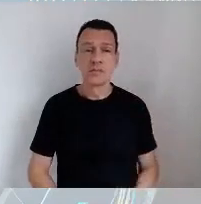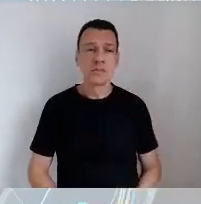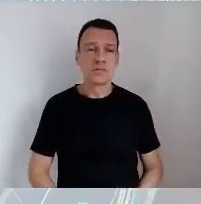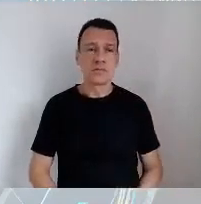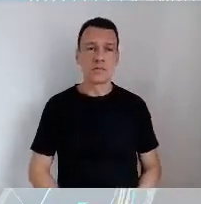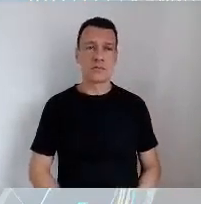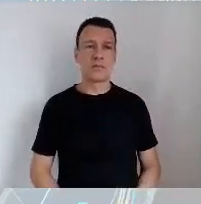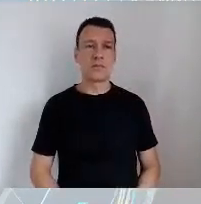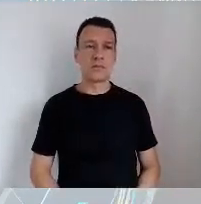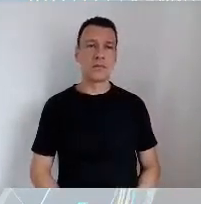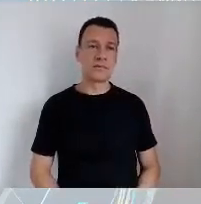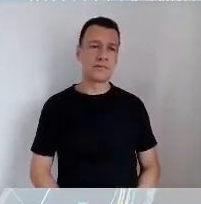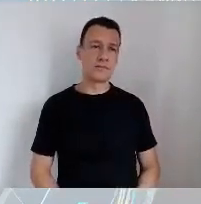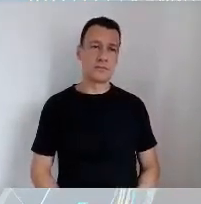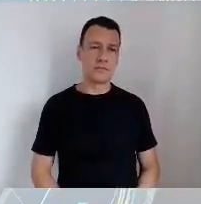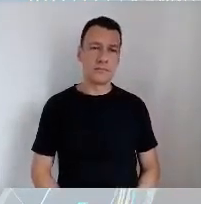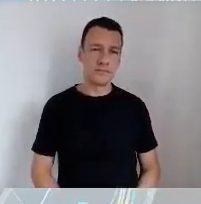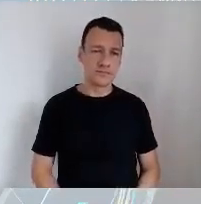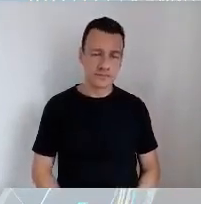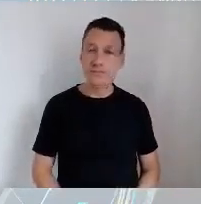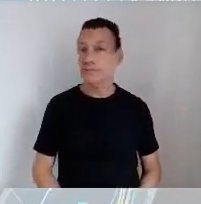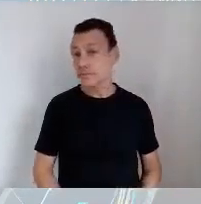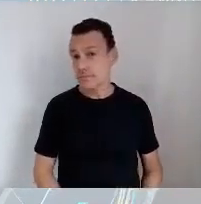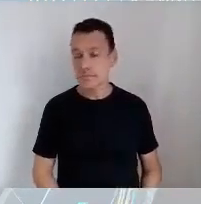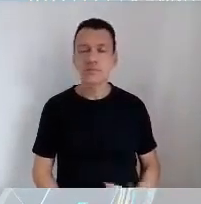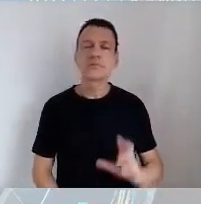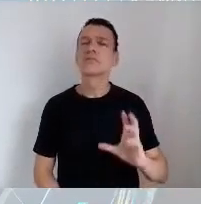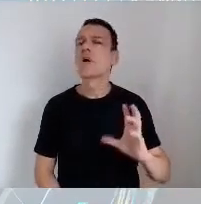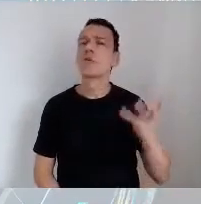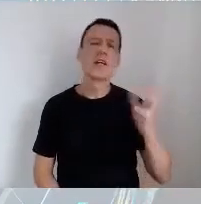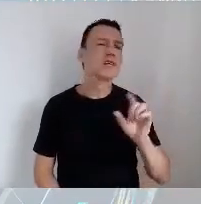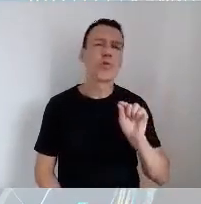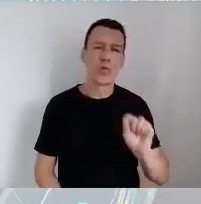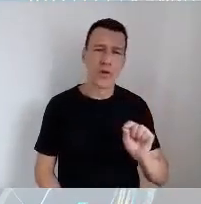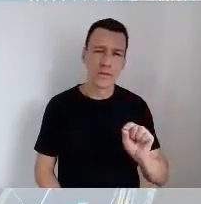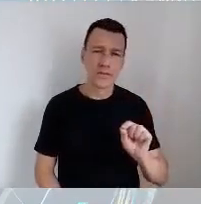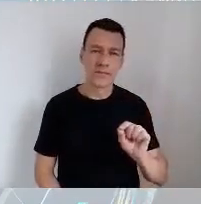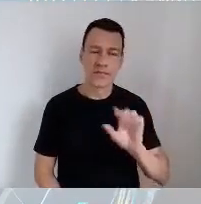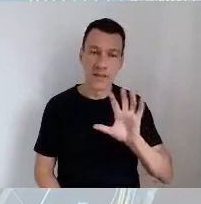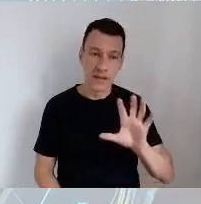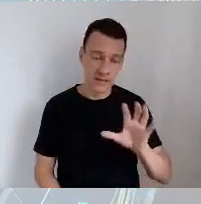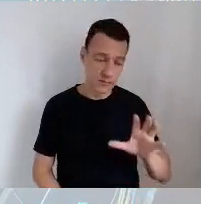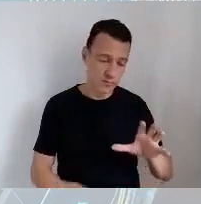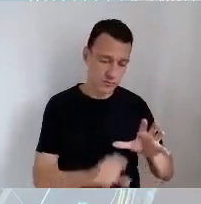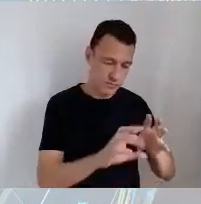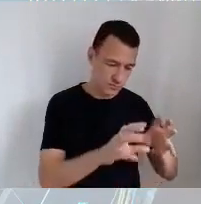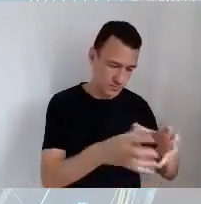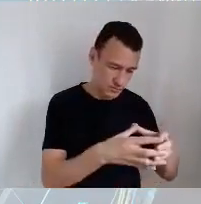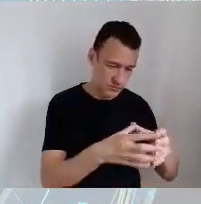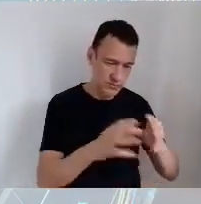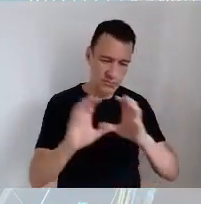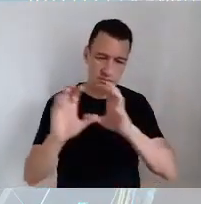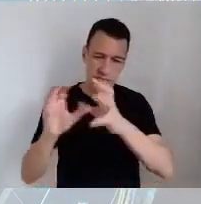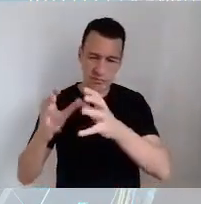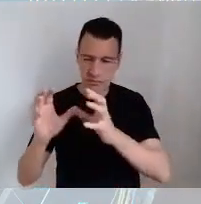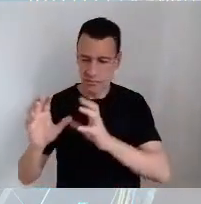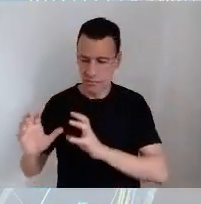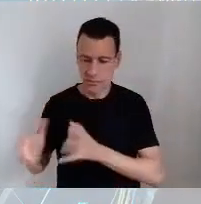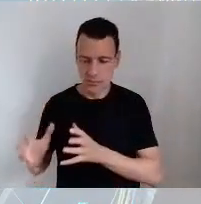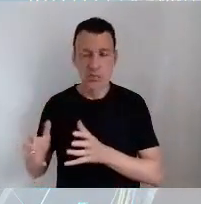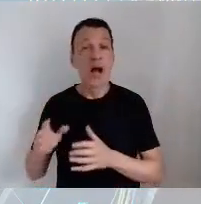palpite aqui tá não Qual o poit qual é o fato os três grupos representam os times que mantém